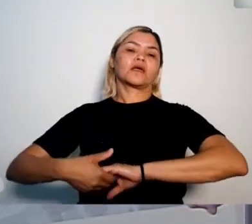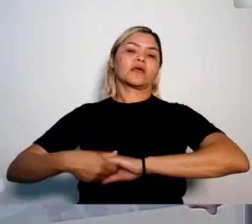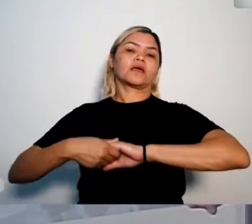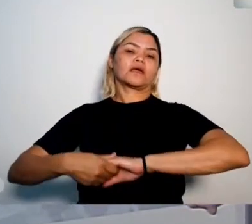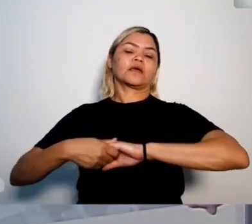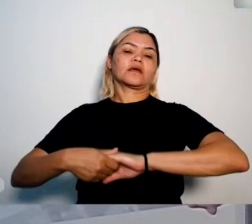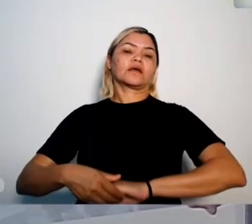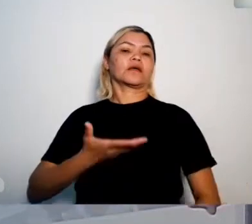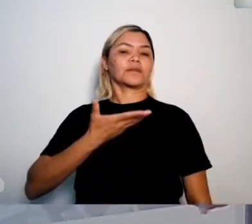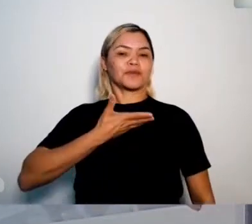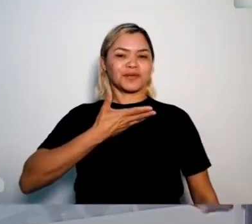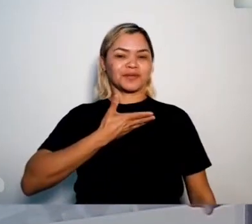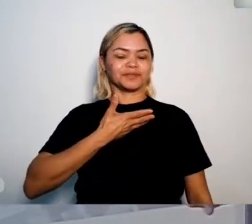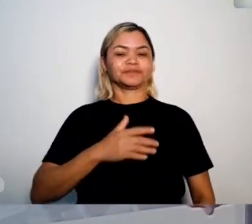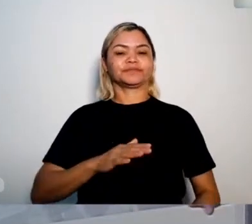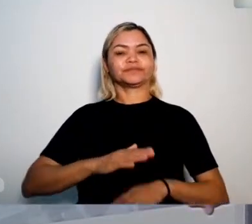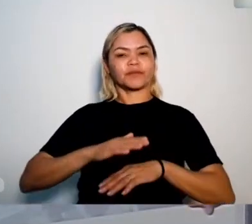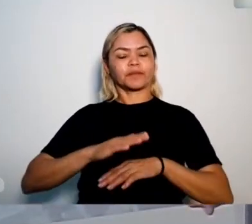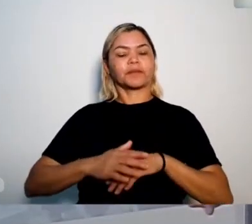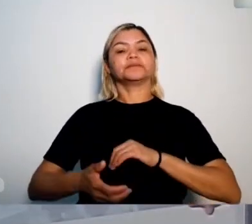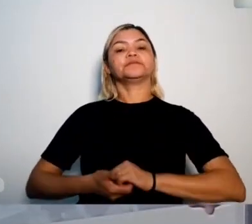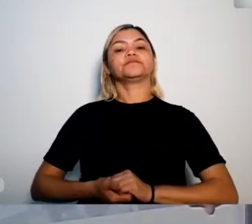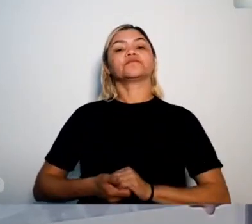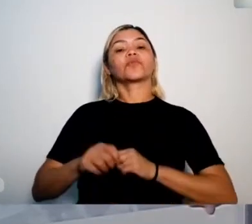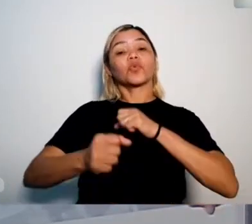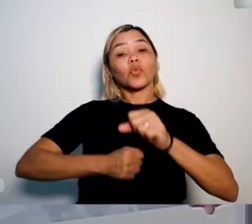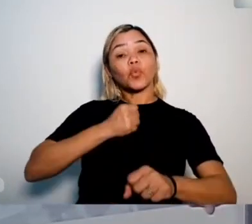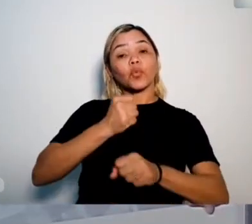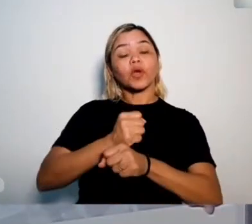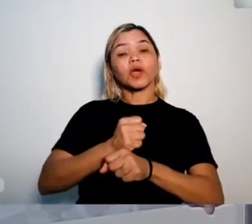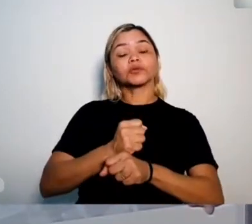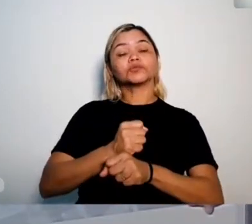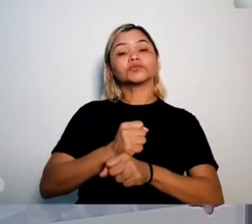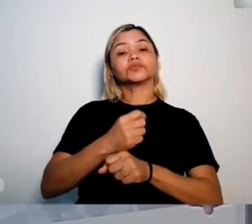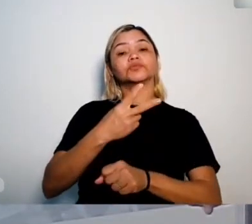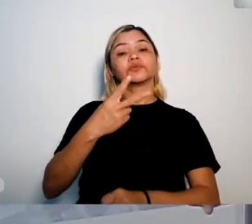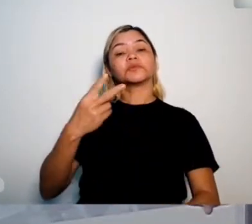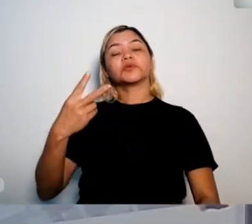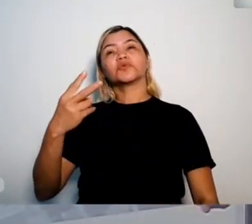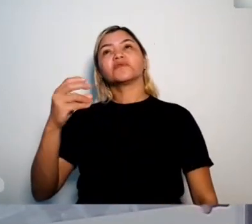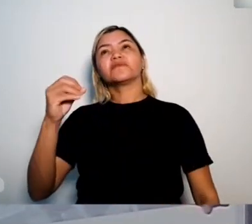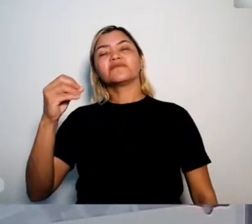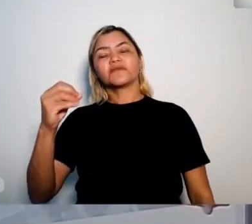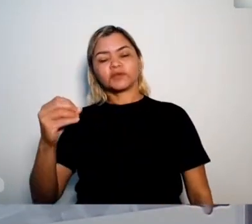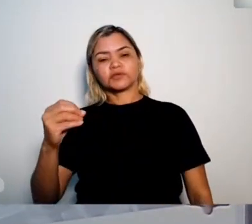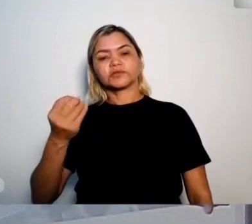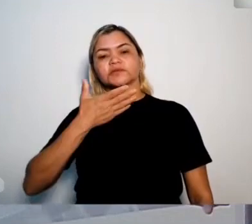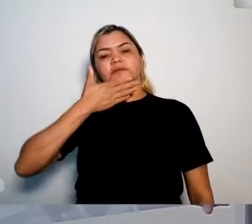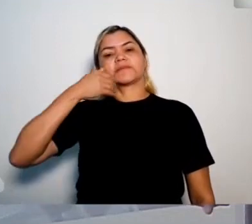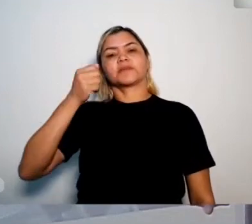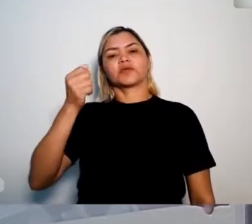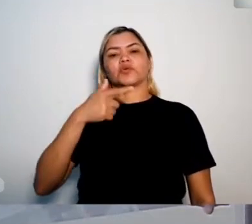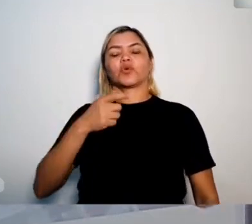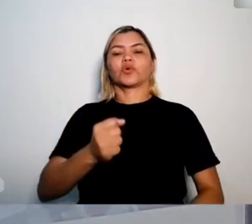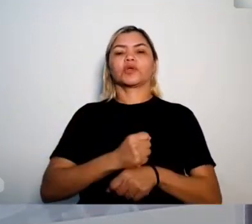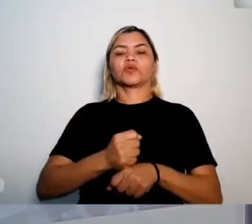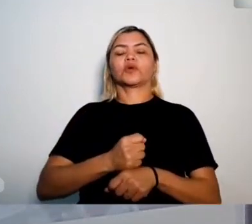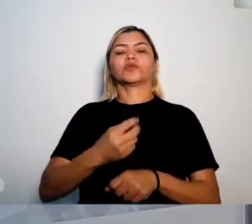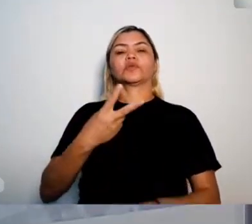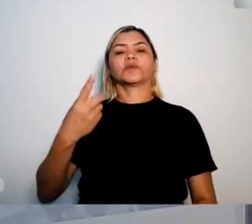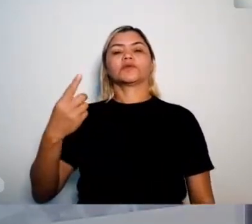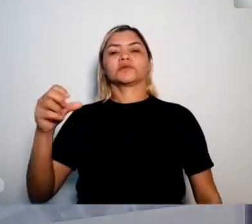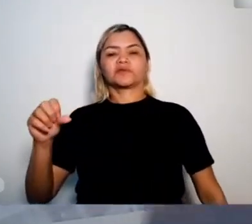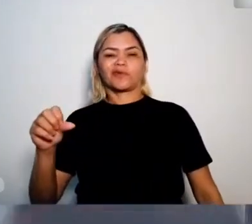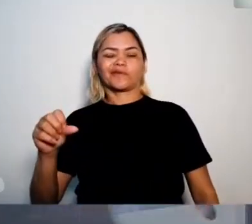que o ano de 2020 seja ainda melhor do que 2019. Não poderia